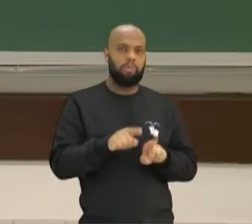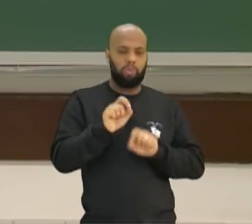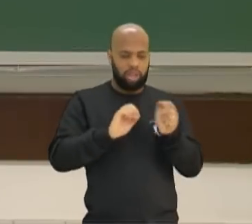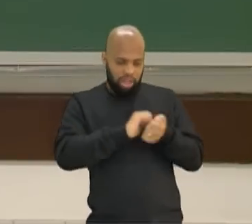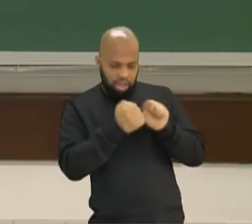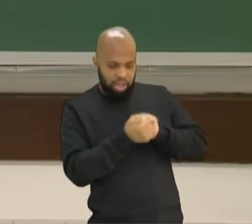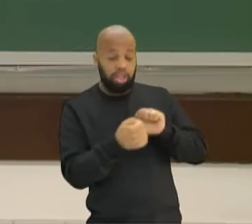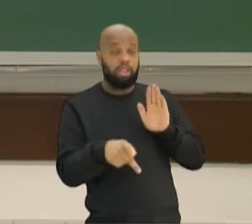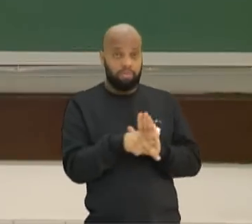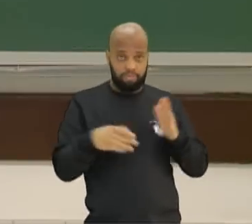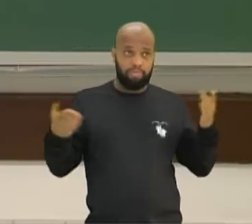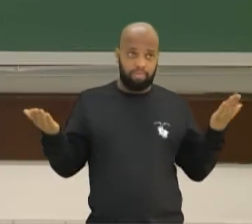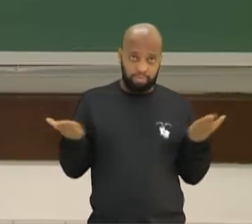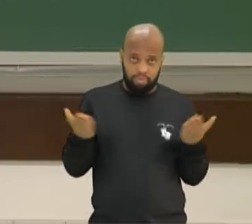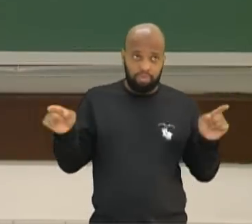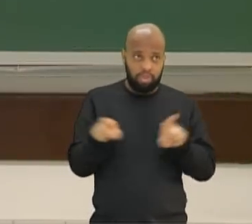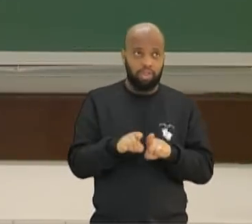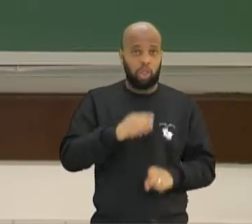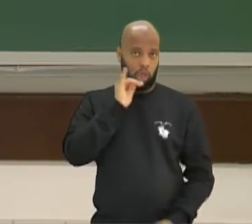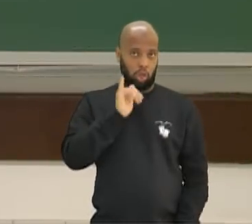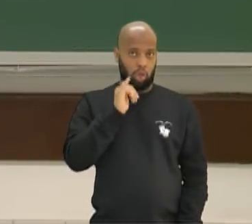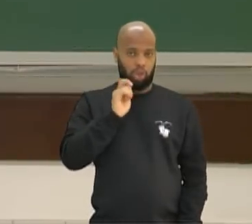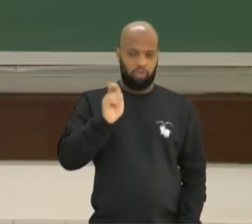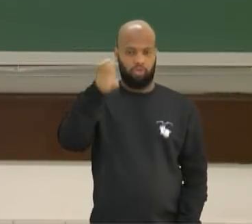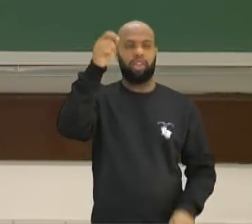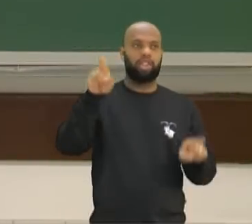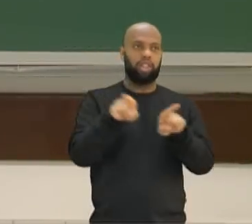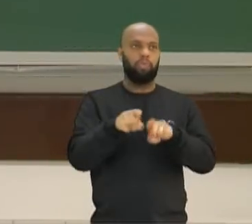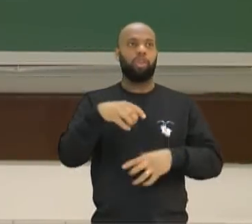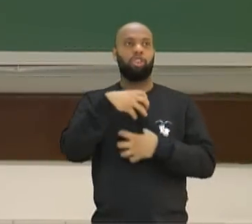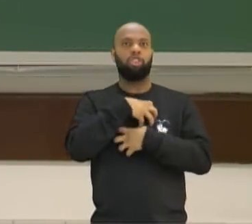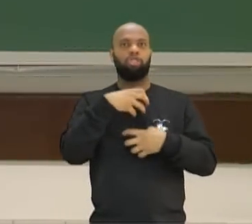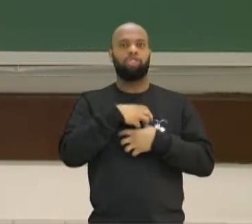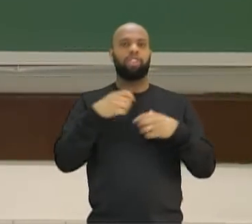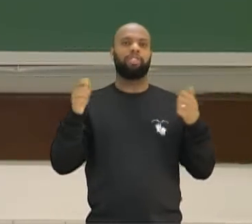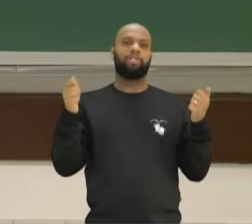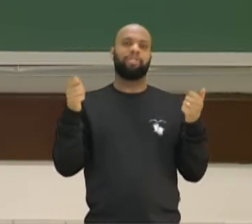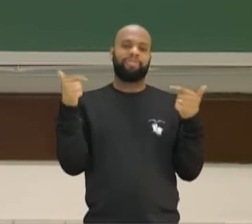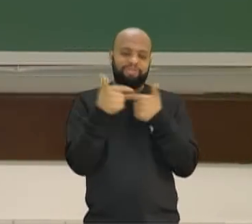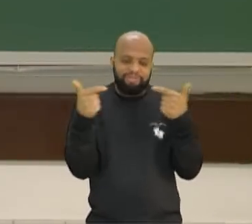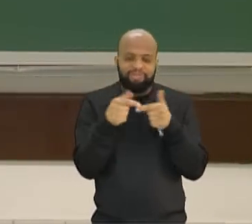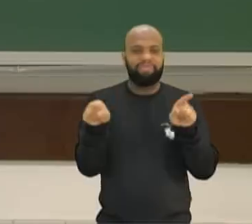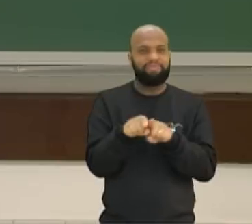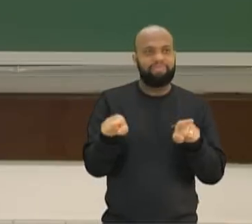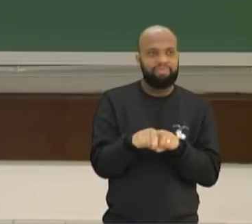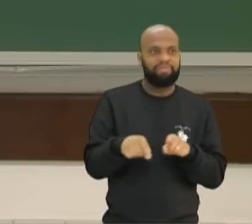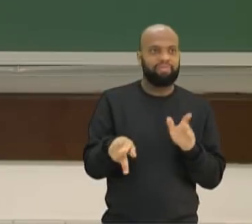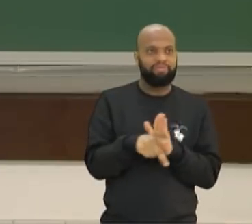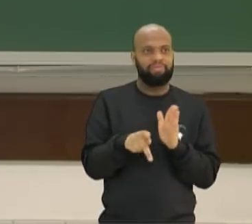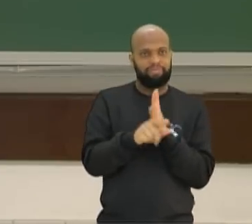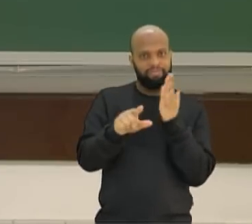releituras dessas contos de fadas, de uma forma bem divertida, esse do